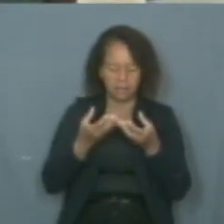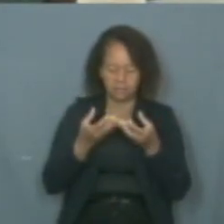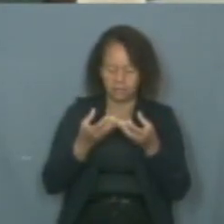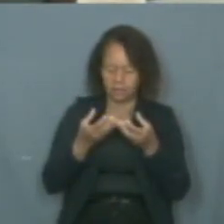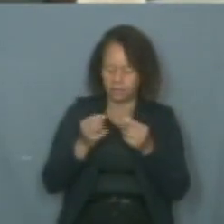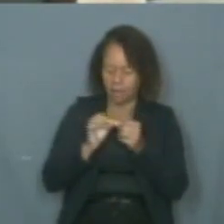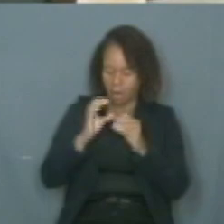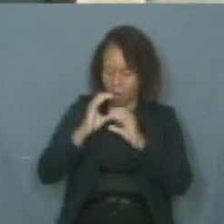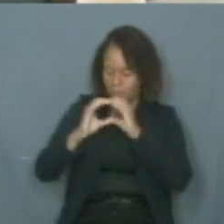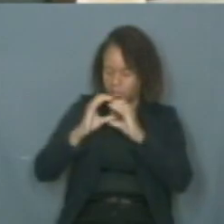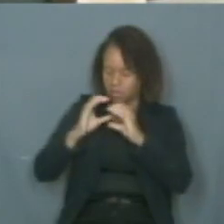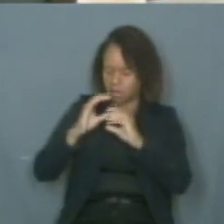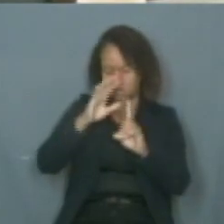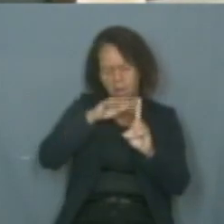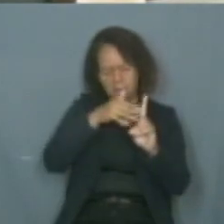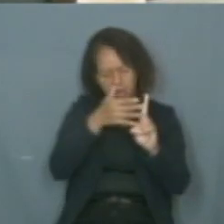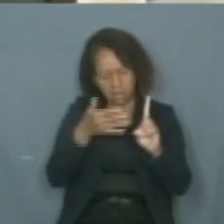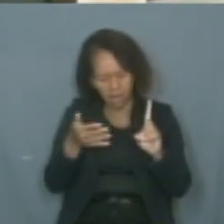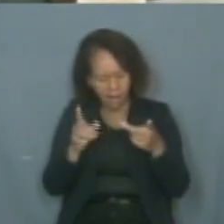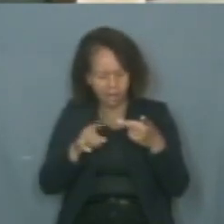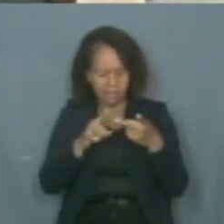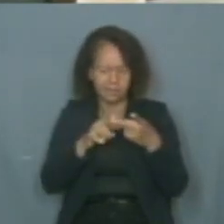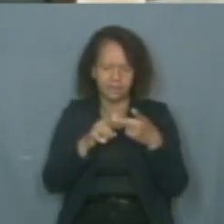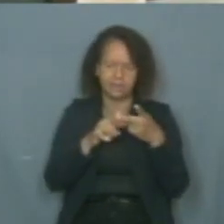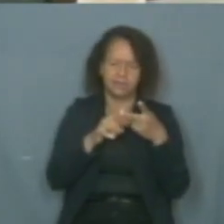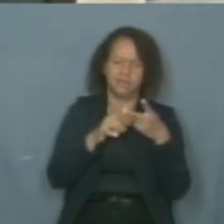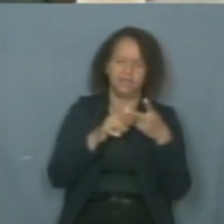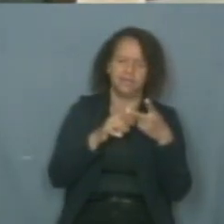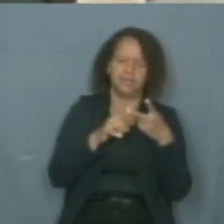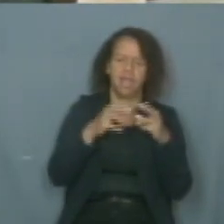comunicação em homenagens às religiões